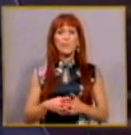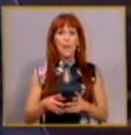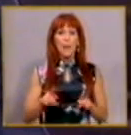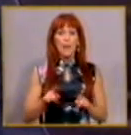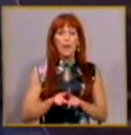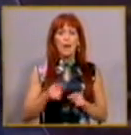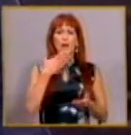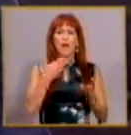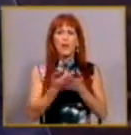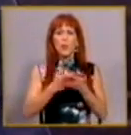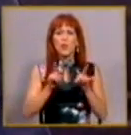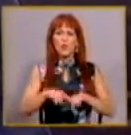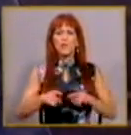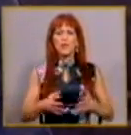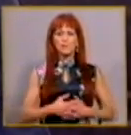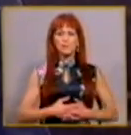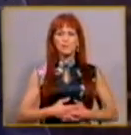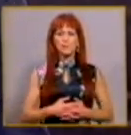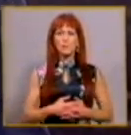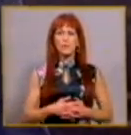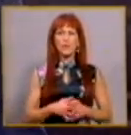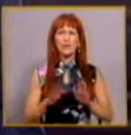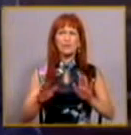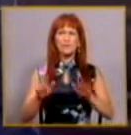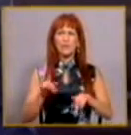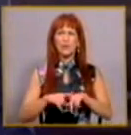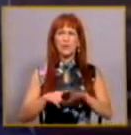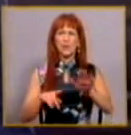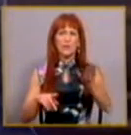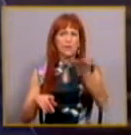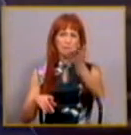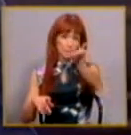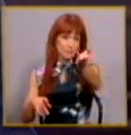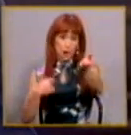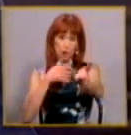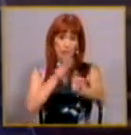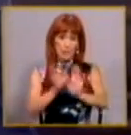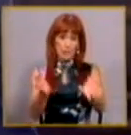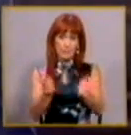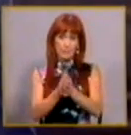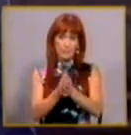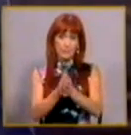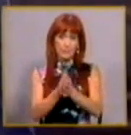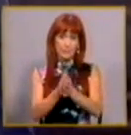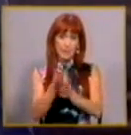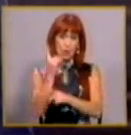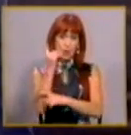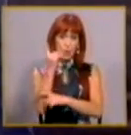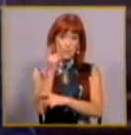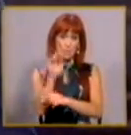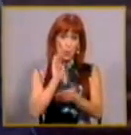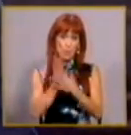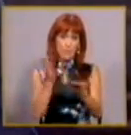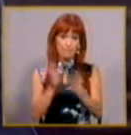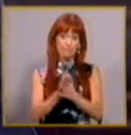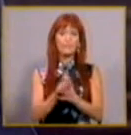da renegociação. Temos que passar a palavra. Então, eu não digo mais medidas, só uma última. Só